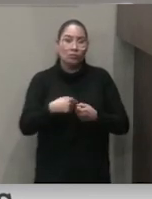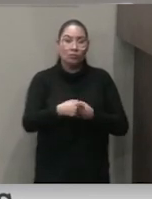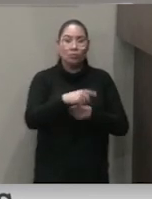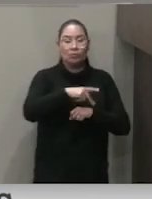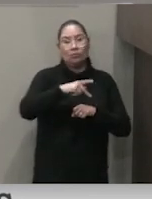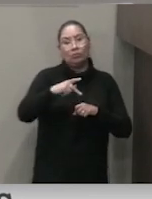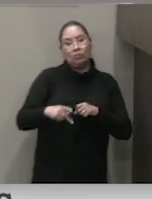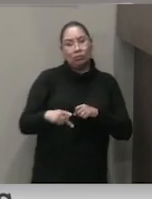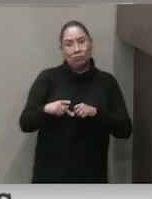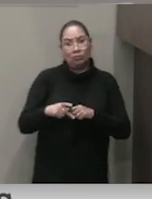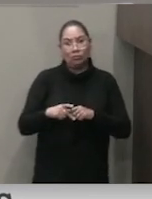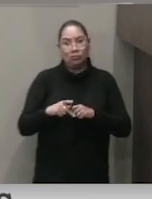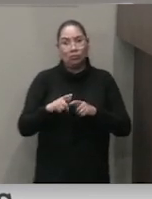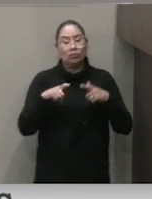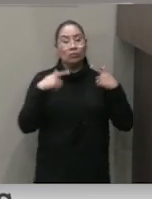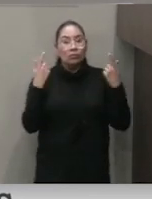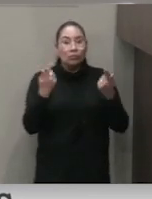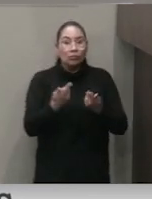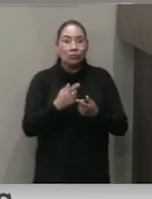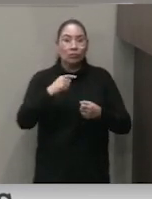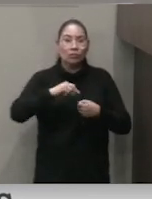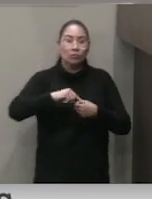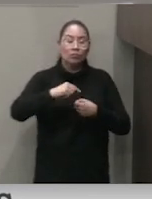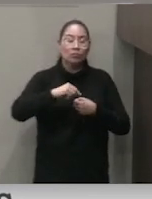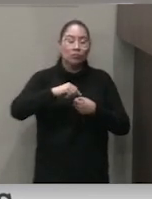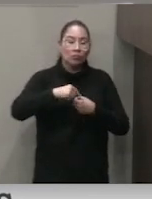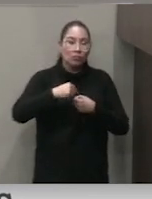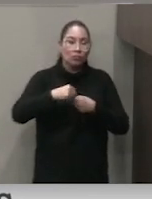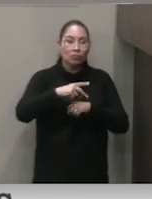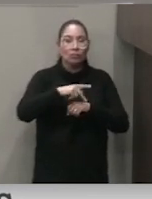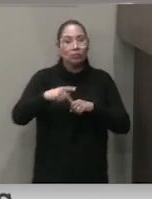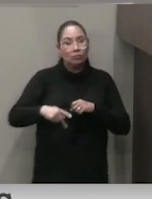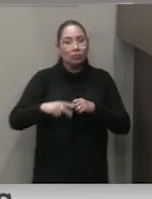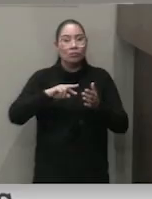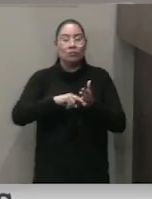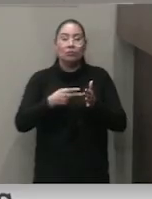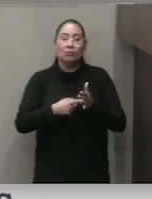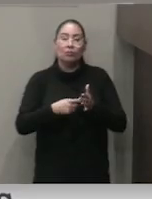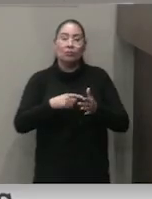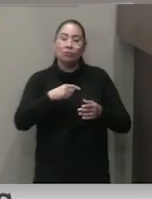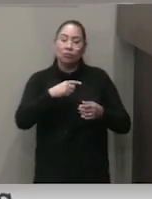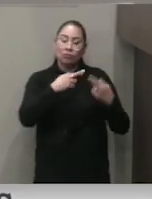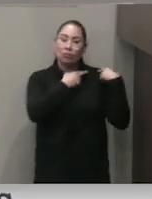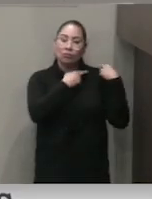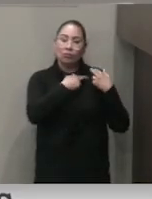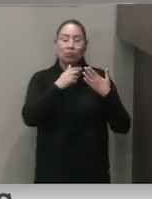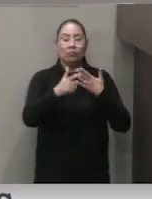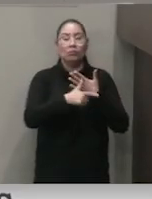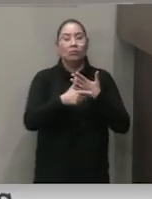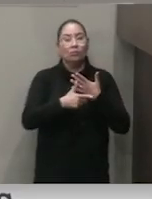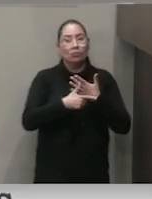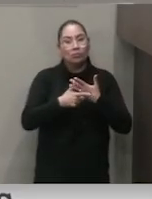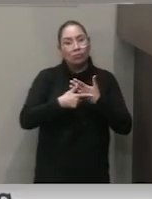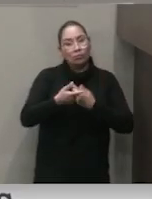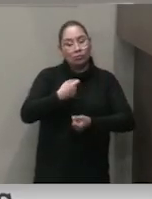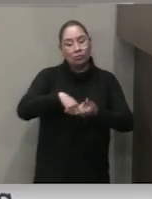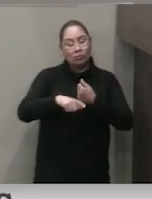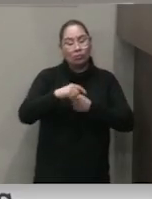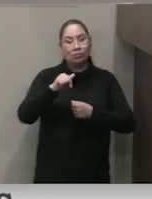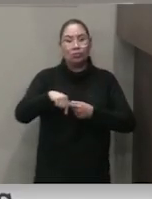E gerenciar a cidade de Passo Fundo significa cumprir com o papel dele de administrador dessa